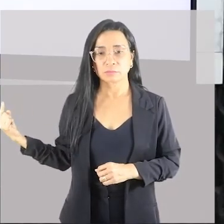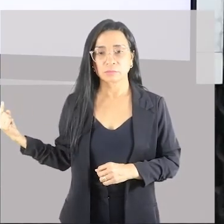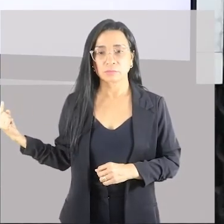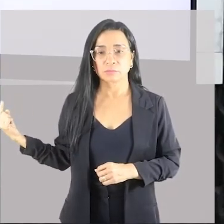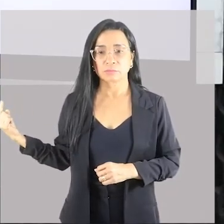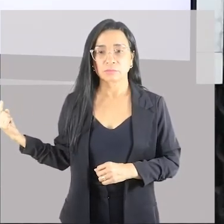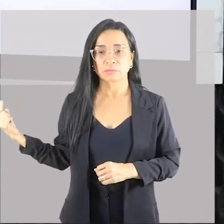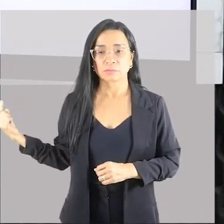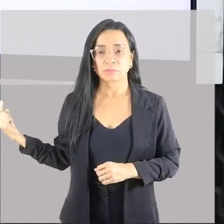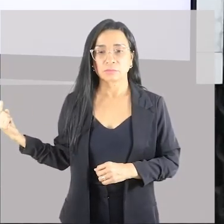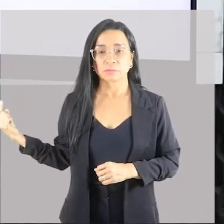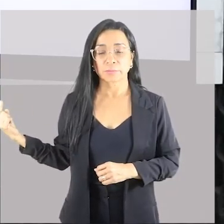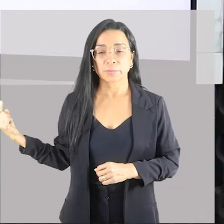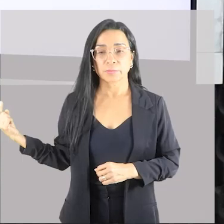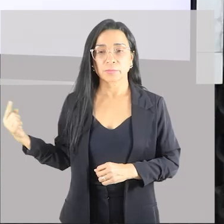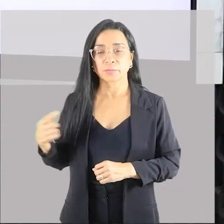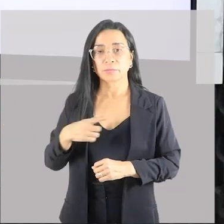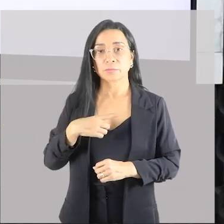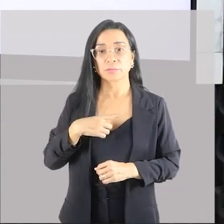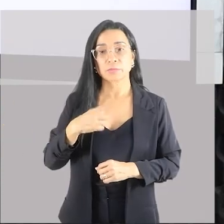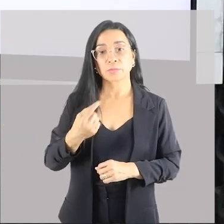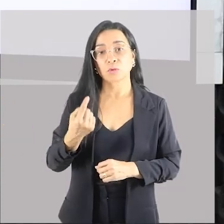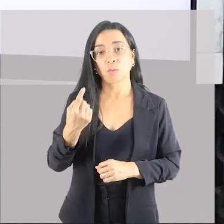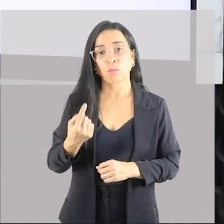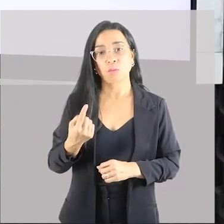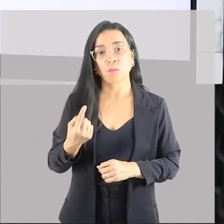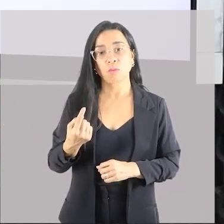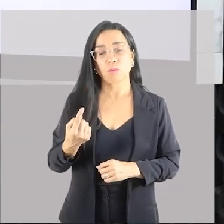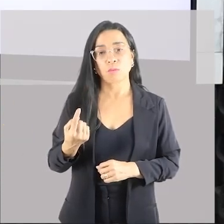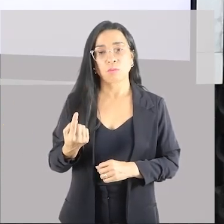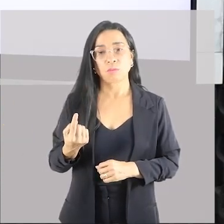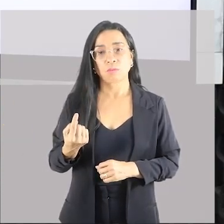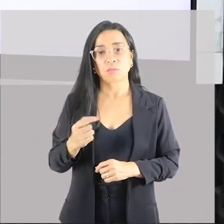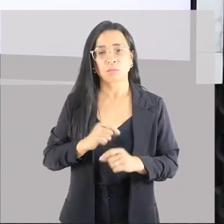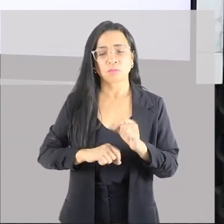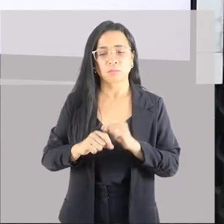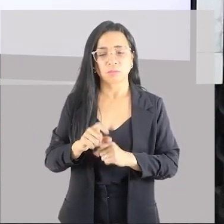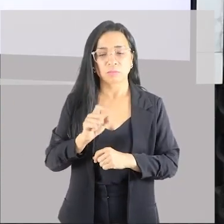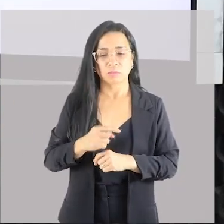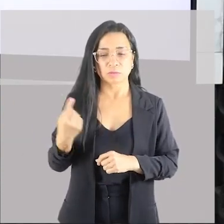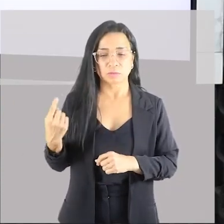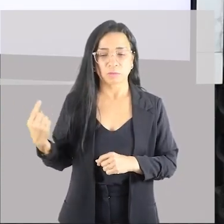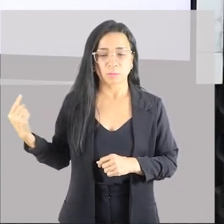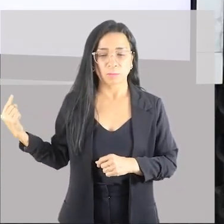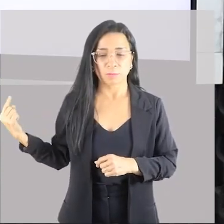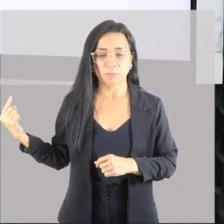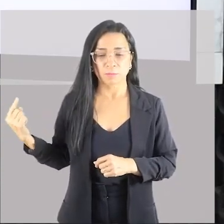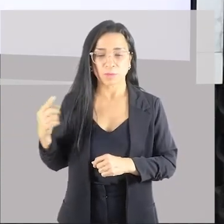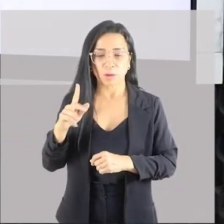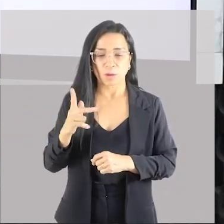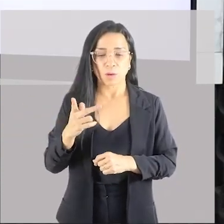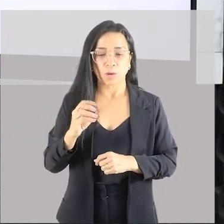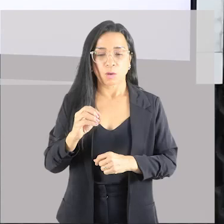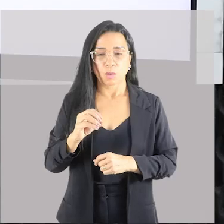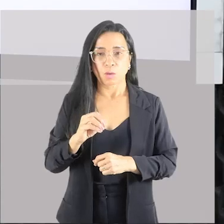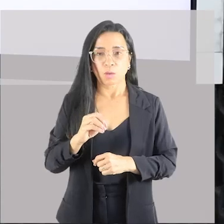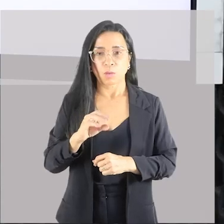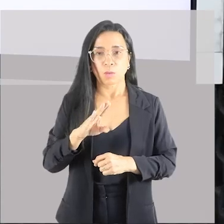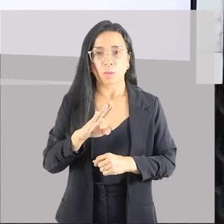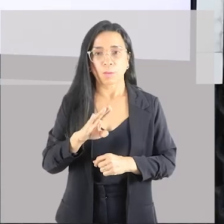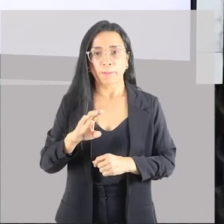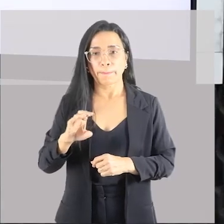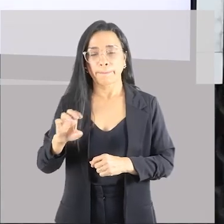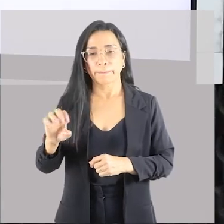as duas concepções políticas. Então nós temos uma de Hobbes, que é, digamos assim, um absolutismo, uma teoria absolutista, e de Locke, que é